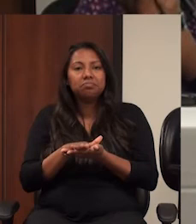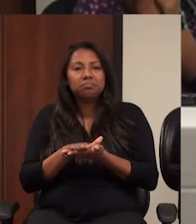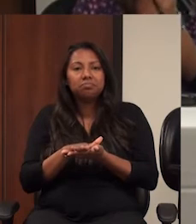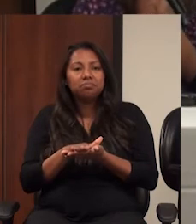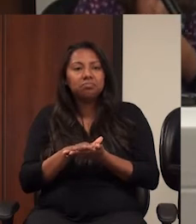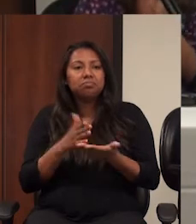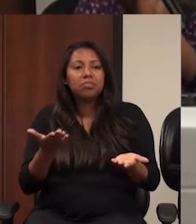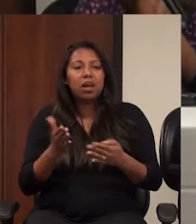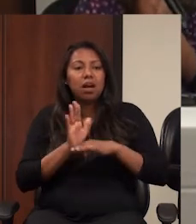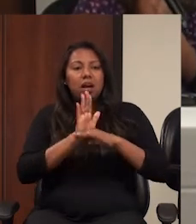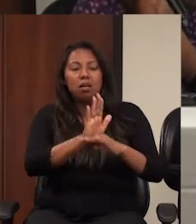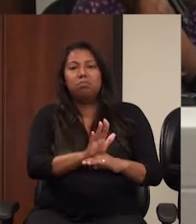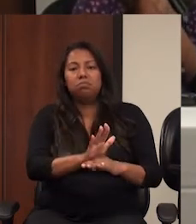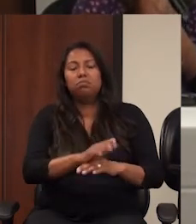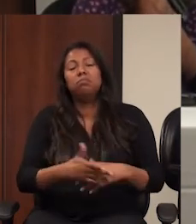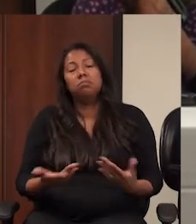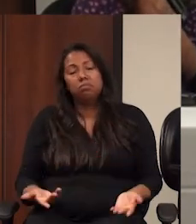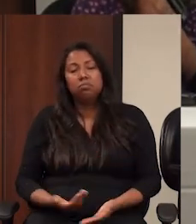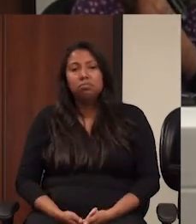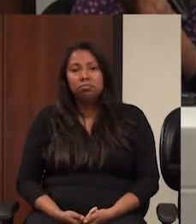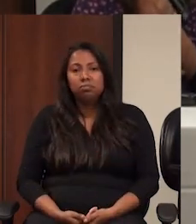criá-las no seu seio.